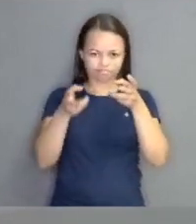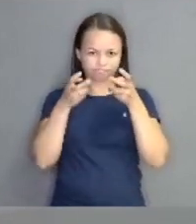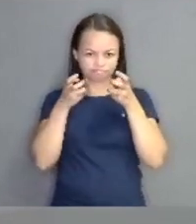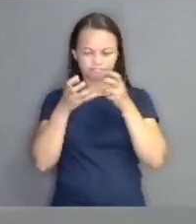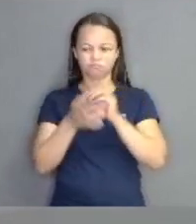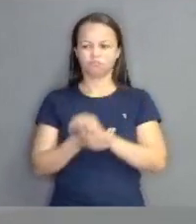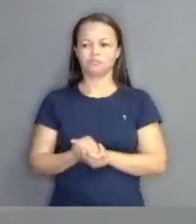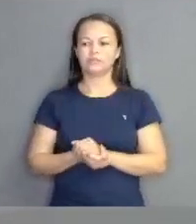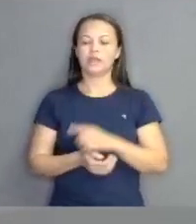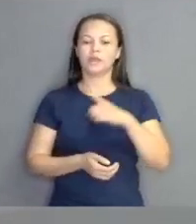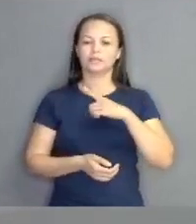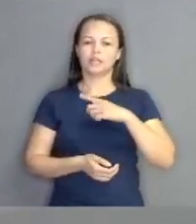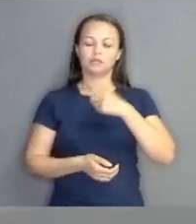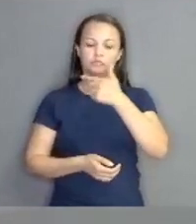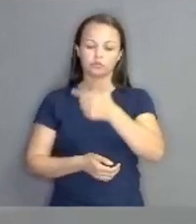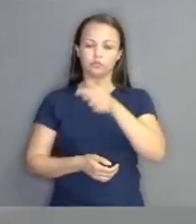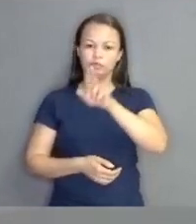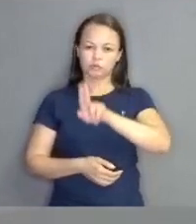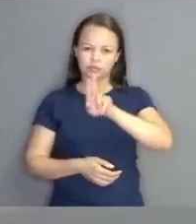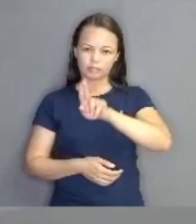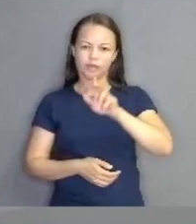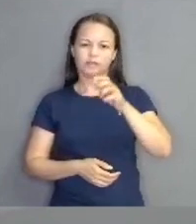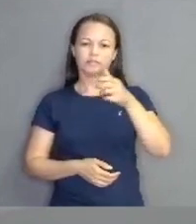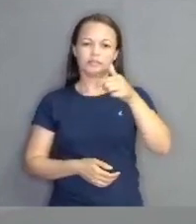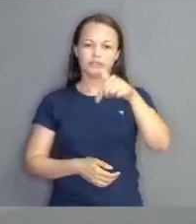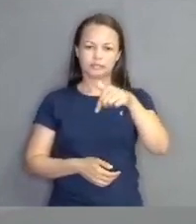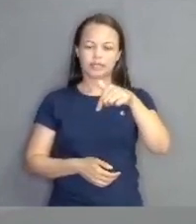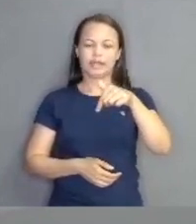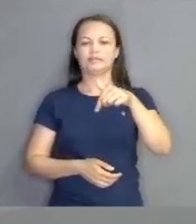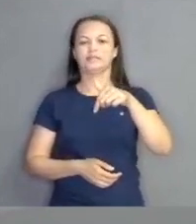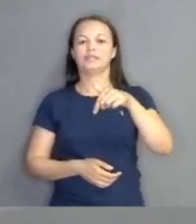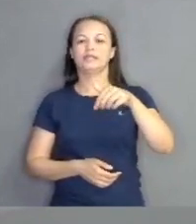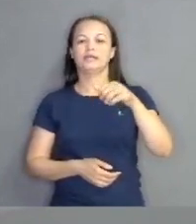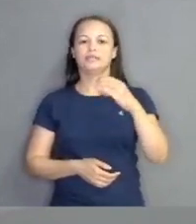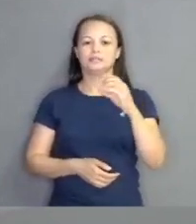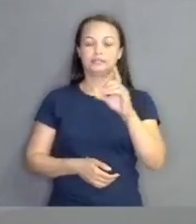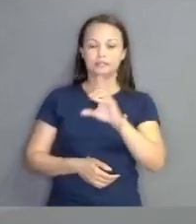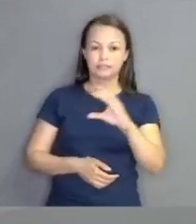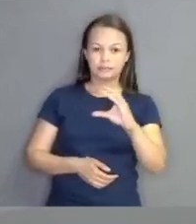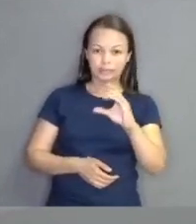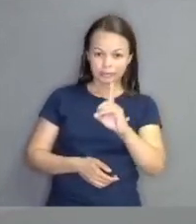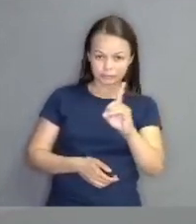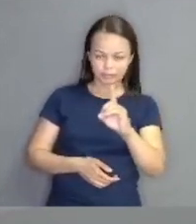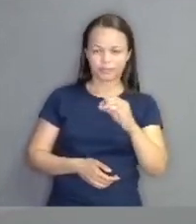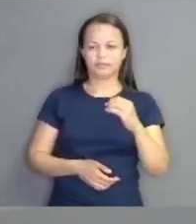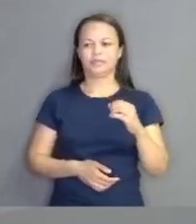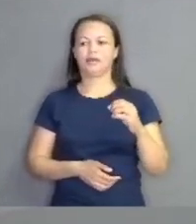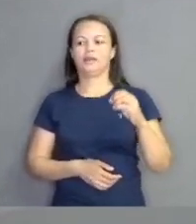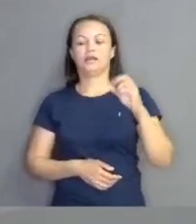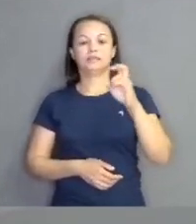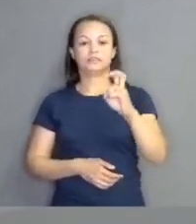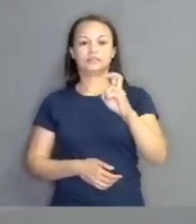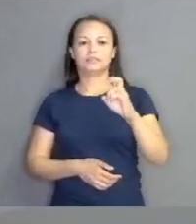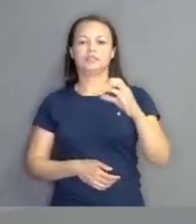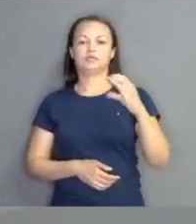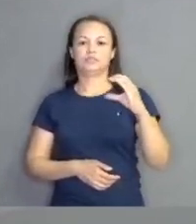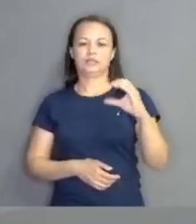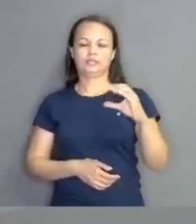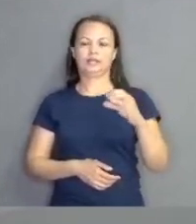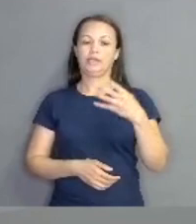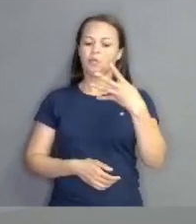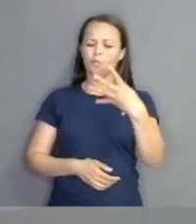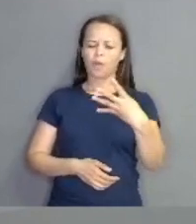temos 2 unidades, 7 dezenas, 5 centenas e 4 unidades de